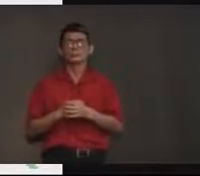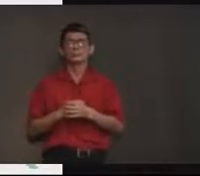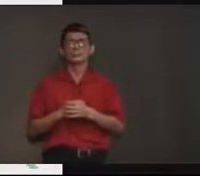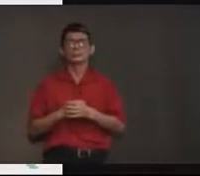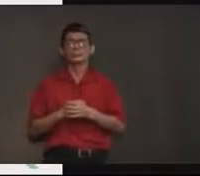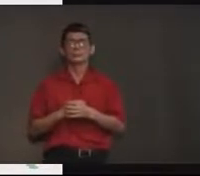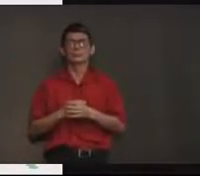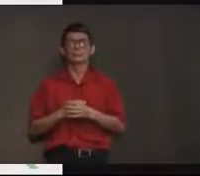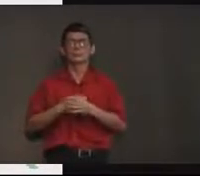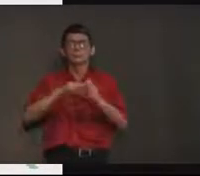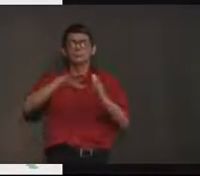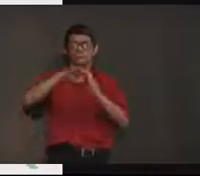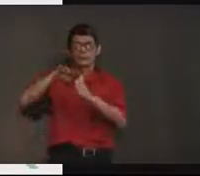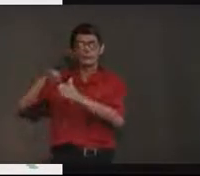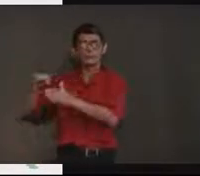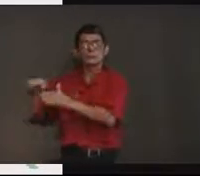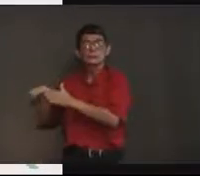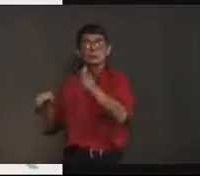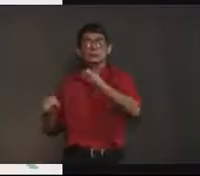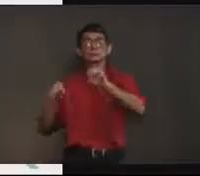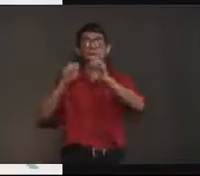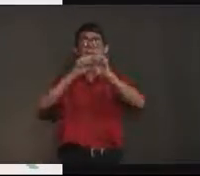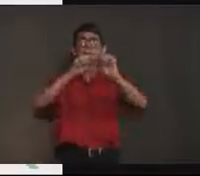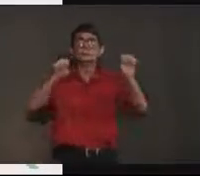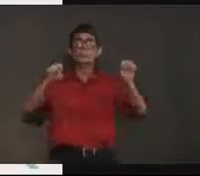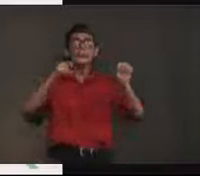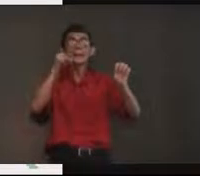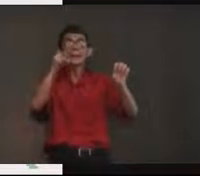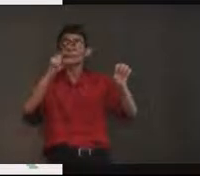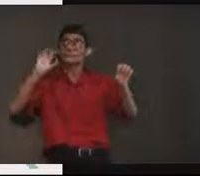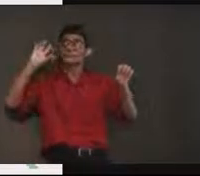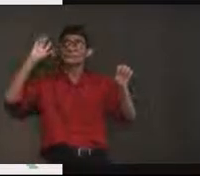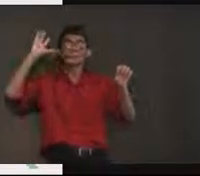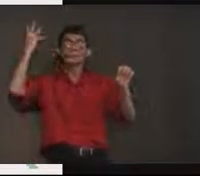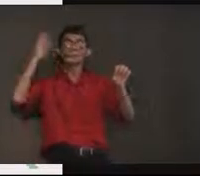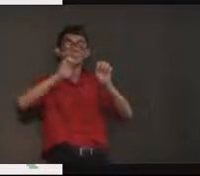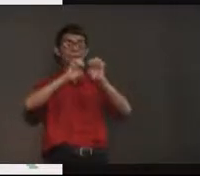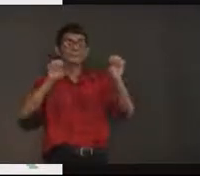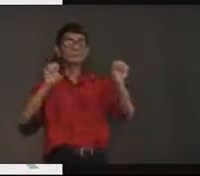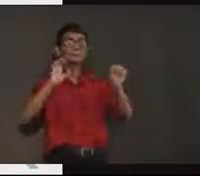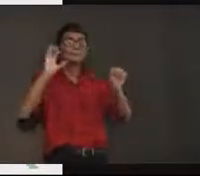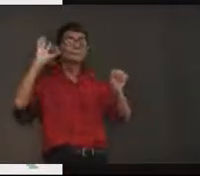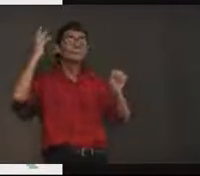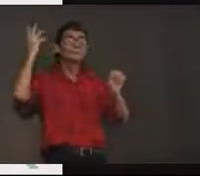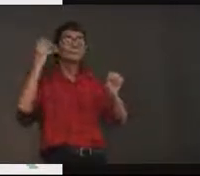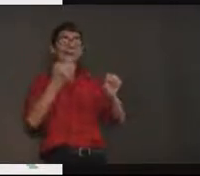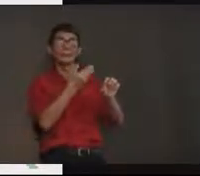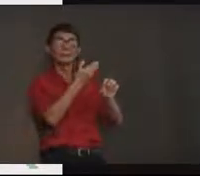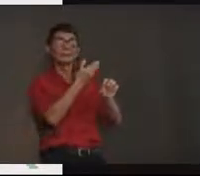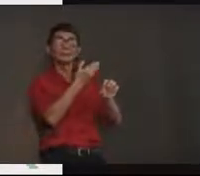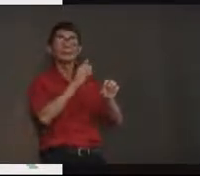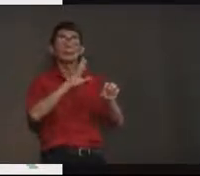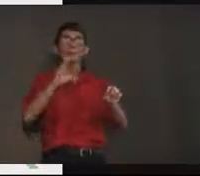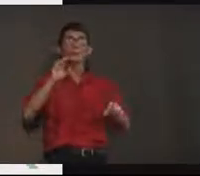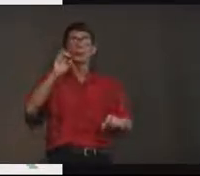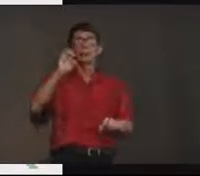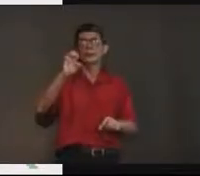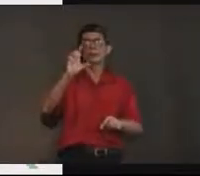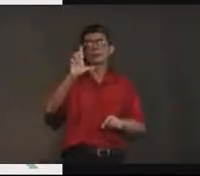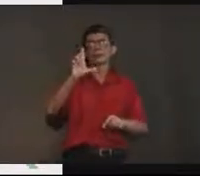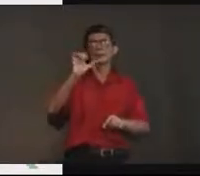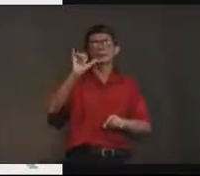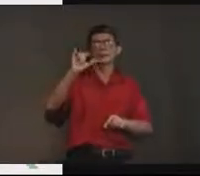é bom a equação a ser resolvida é uma equação que a gente chama ele tica E aí